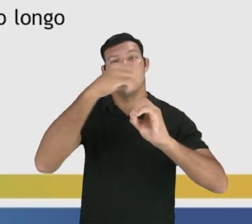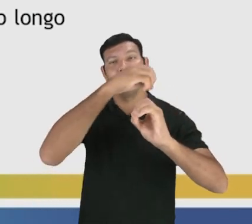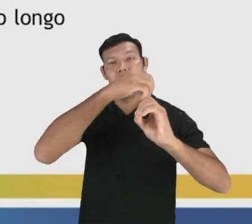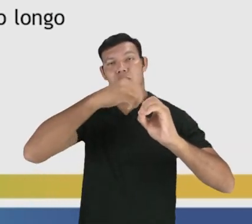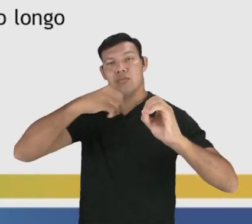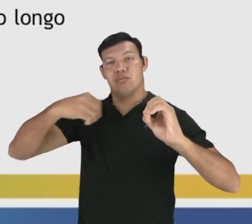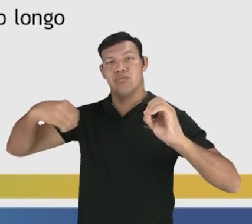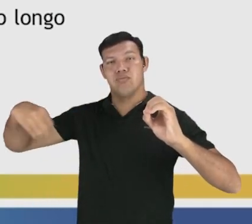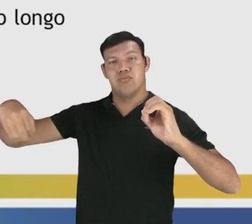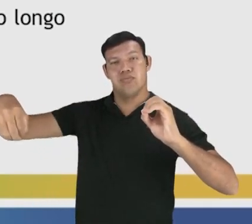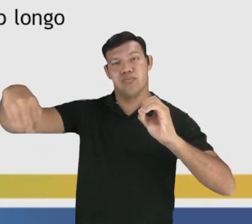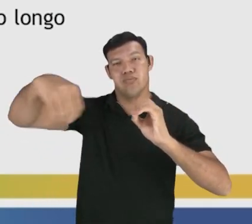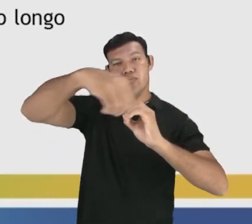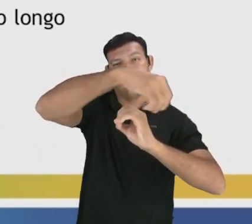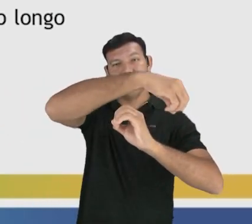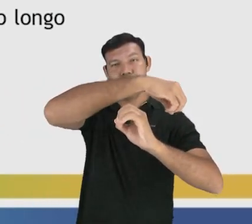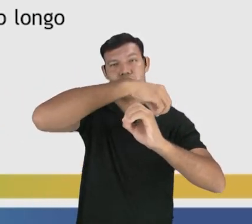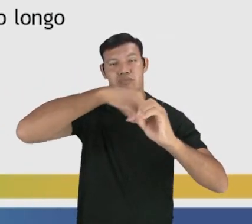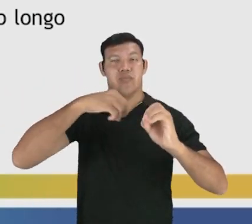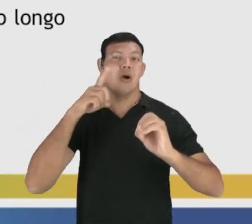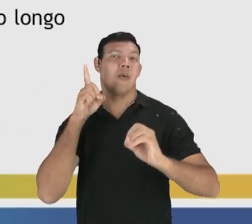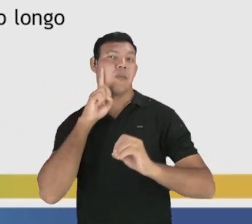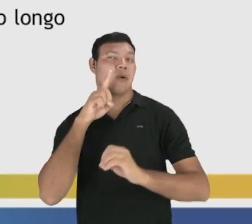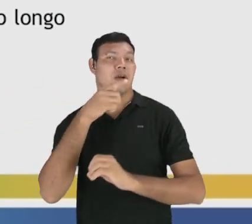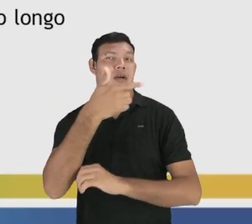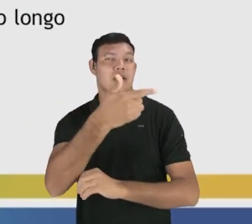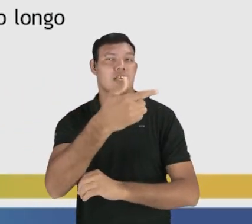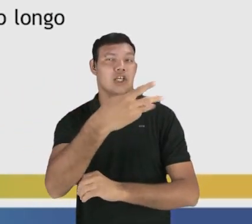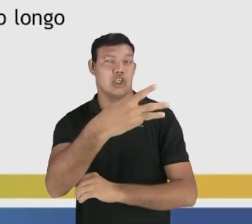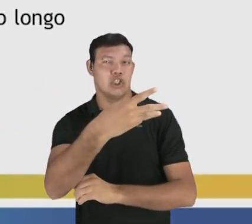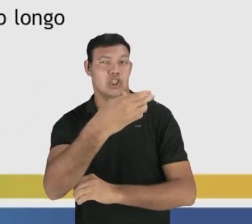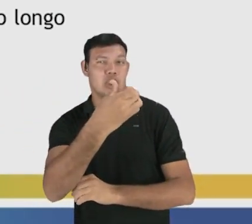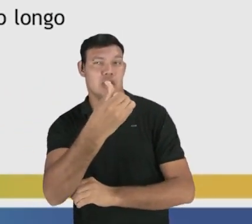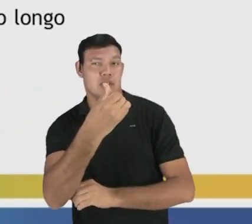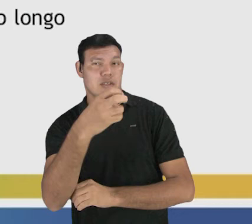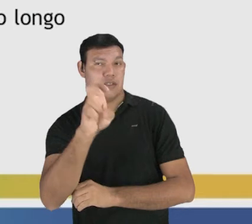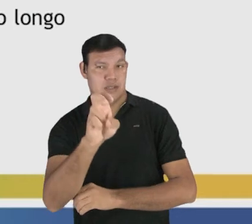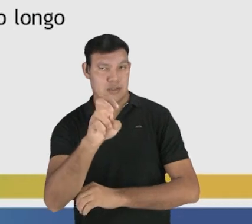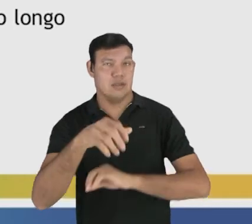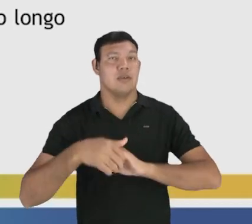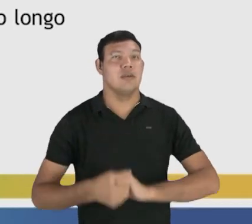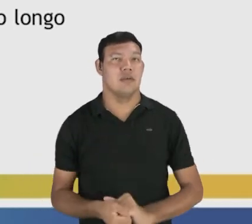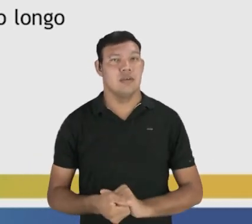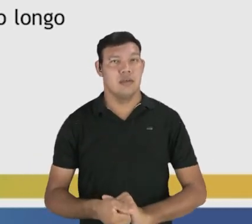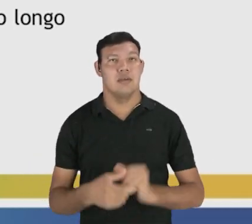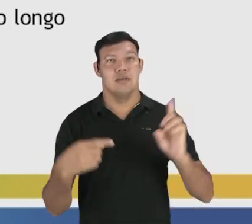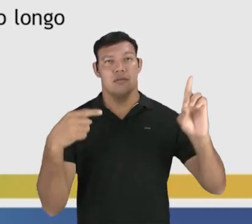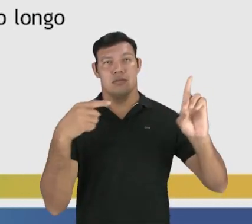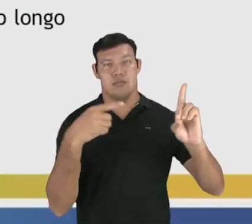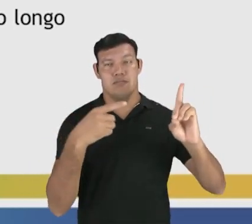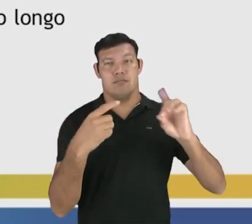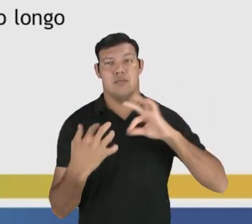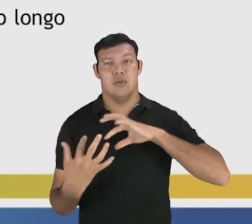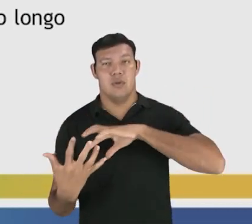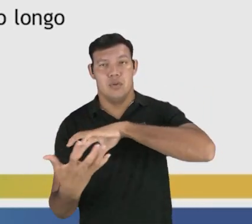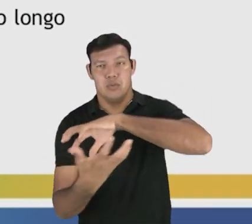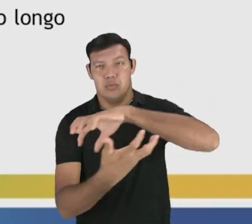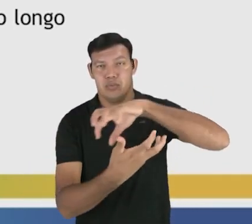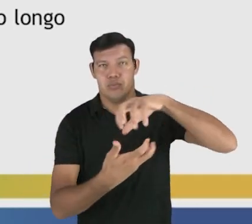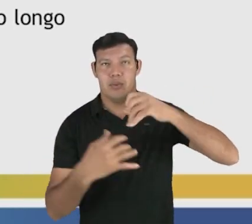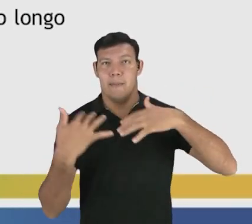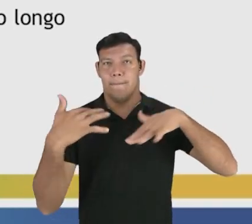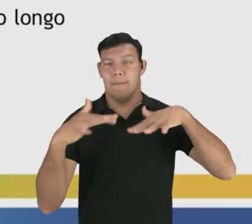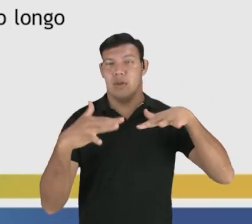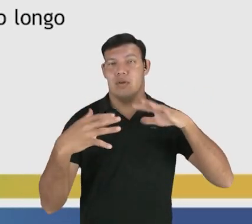Sol durante 360 dias terrestres, ou letra D, movimentação que a Terra realiza em torno